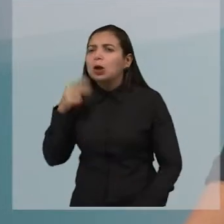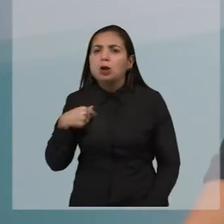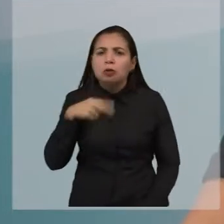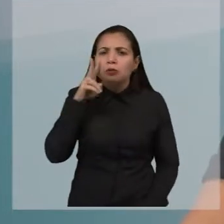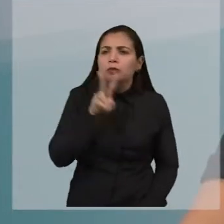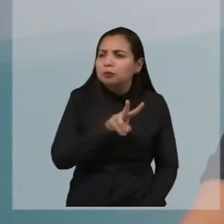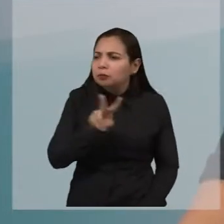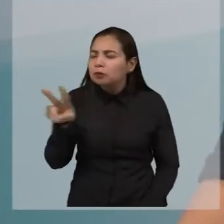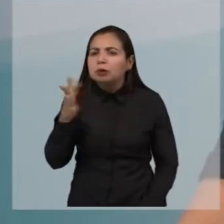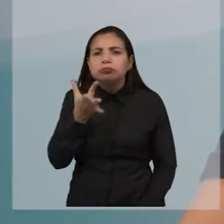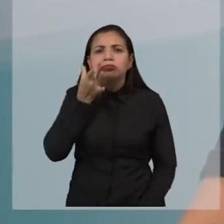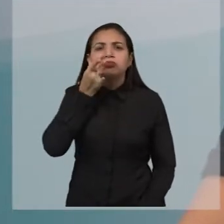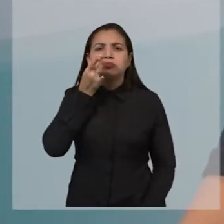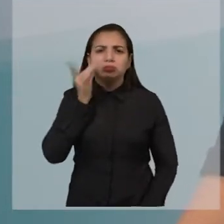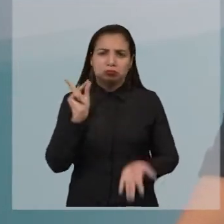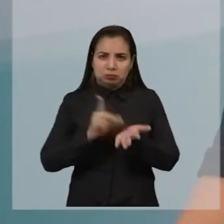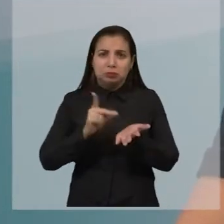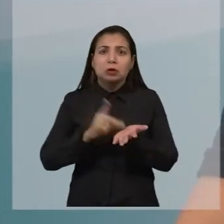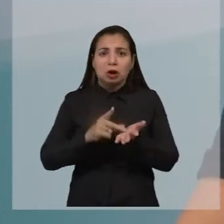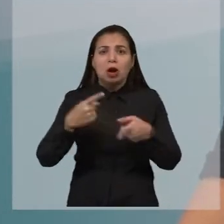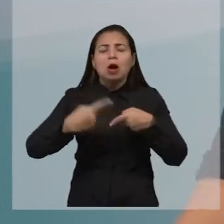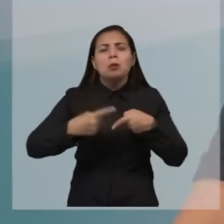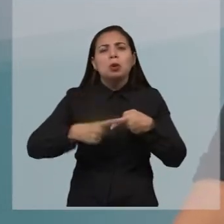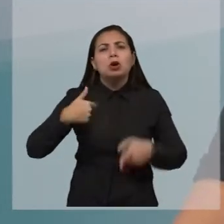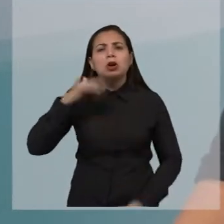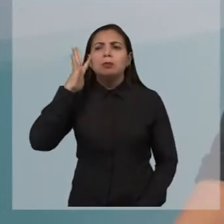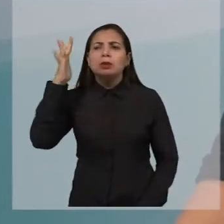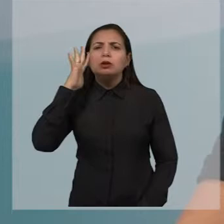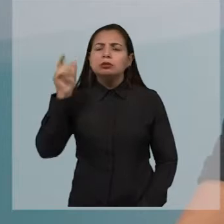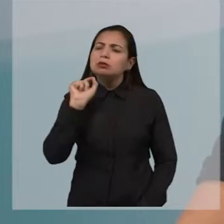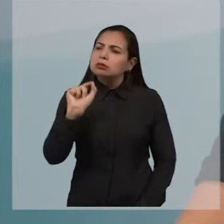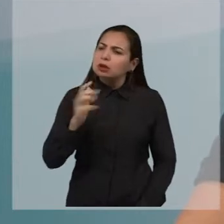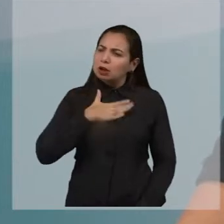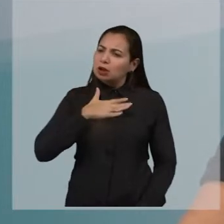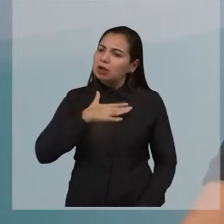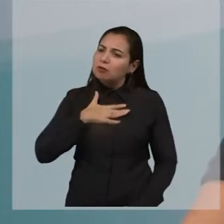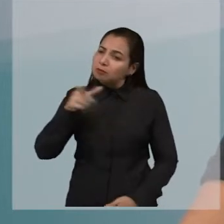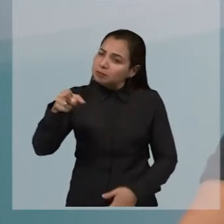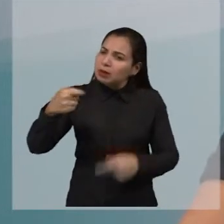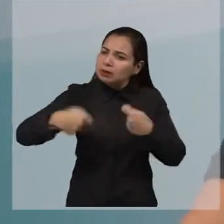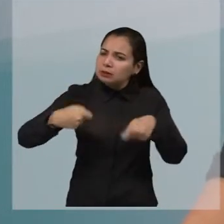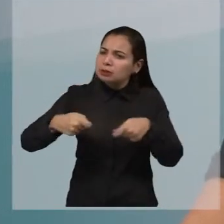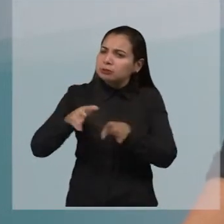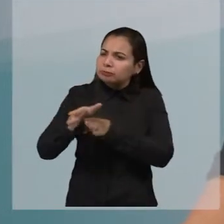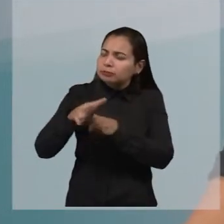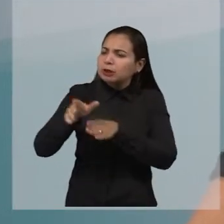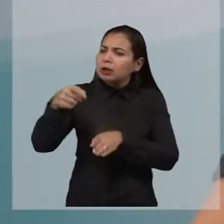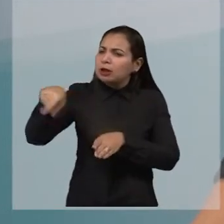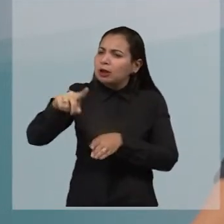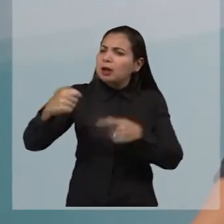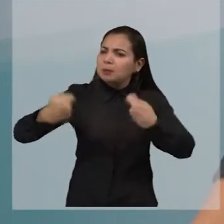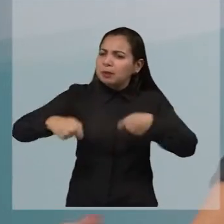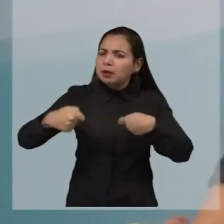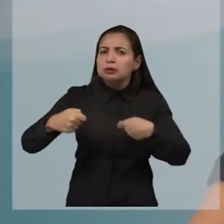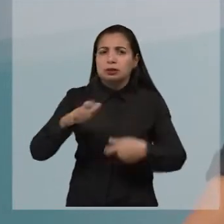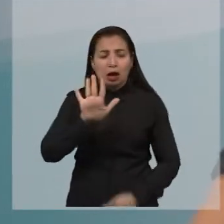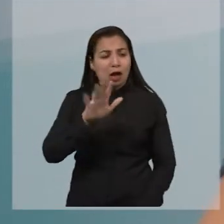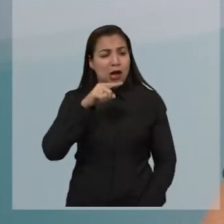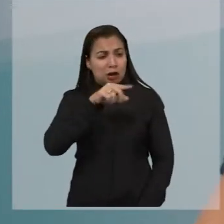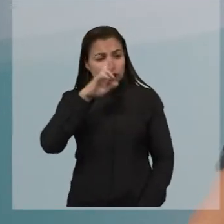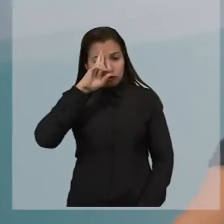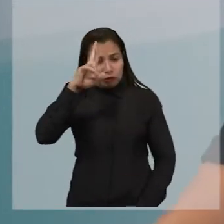atividades, para que ele faça o que eu faria se estivesse lá naquela ponta, né? Então a ideia é que todo mundo,